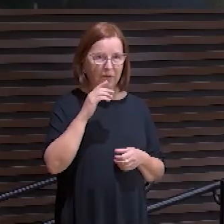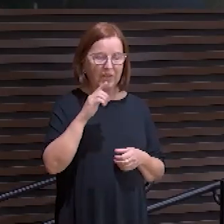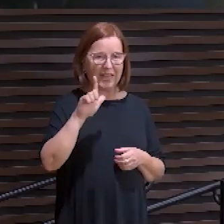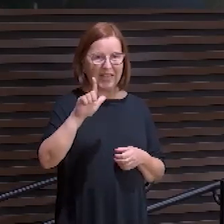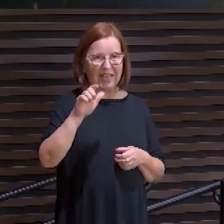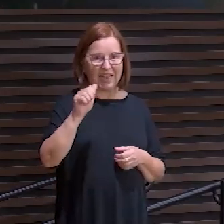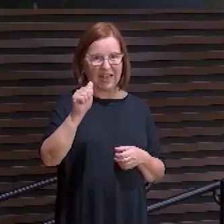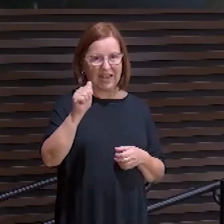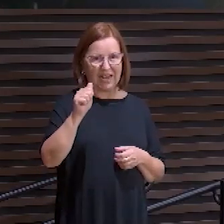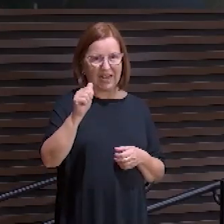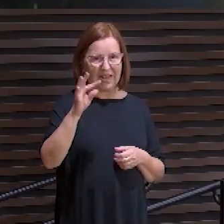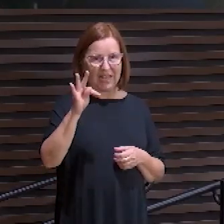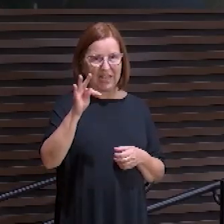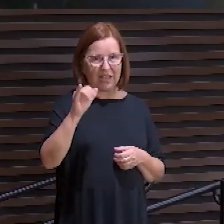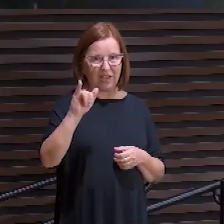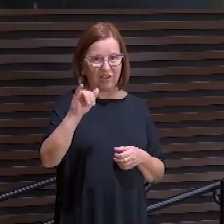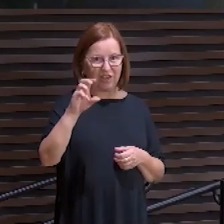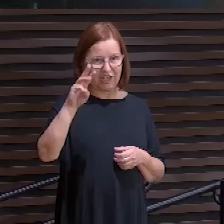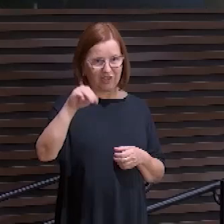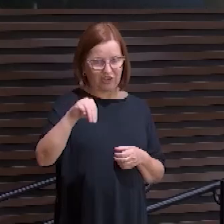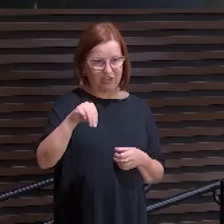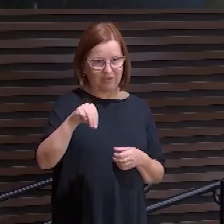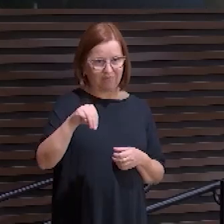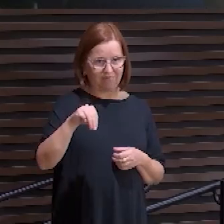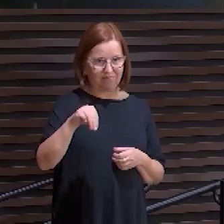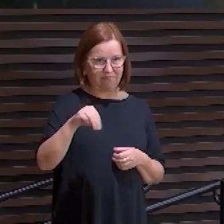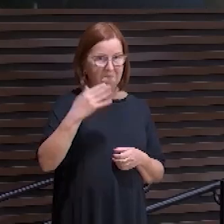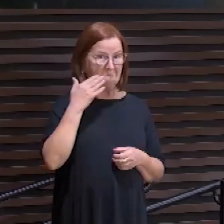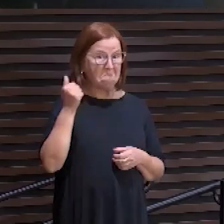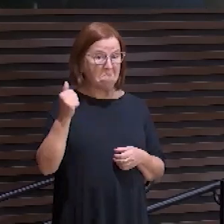E foi o primeiro aluno daquela universidade.